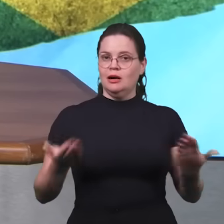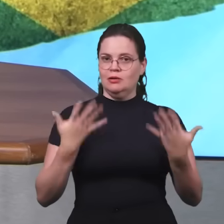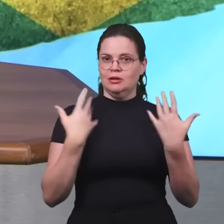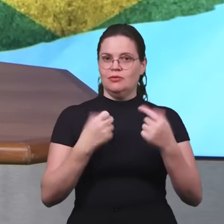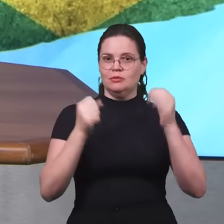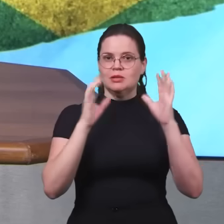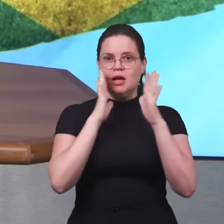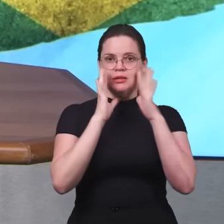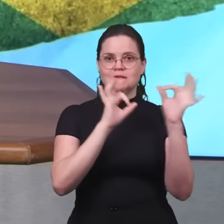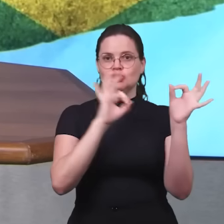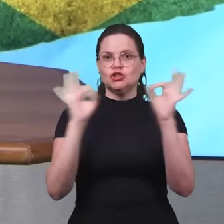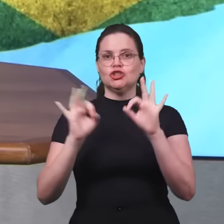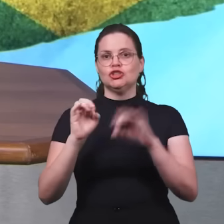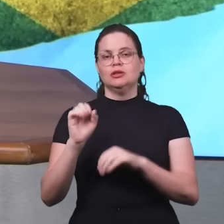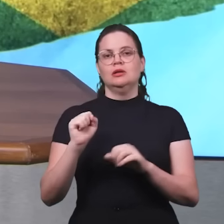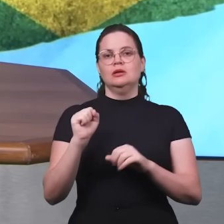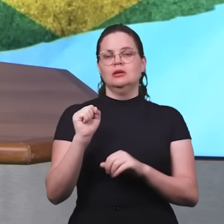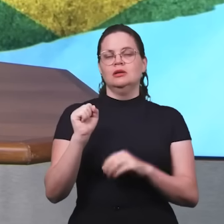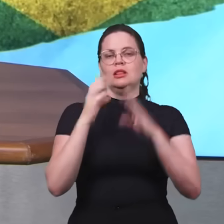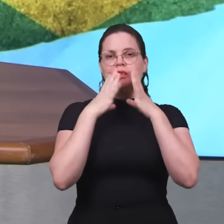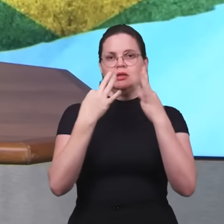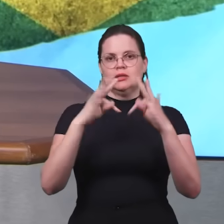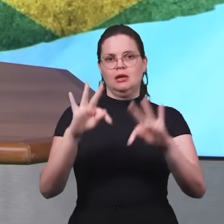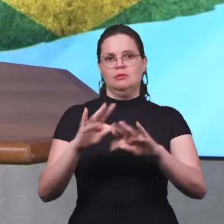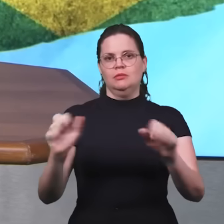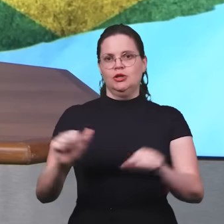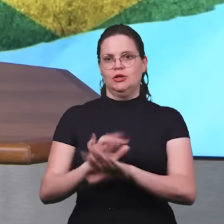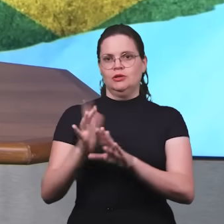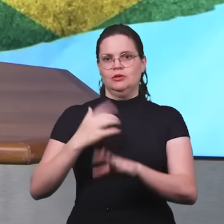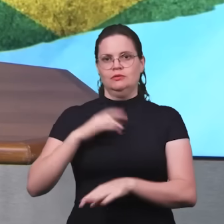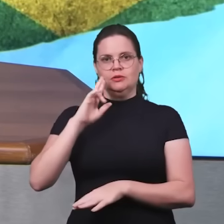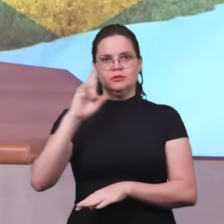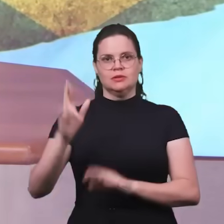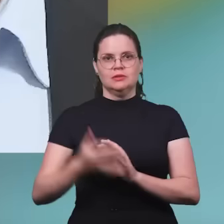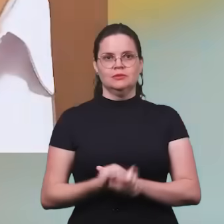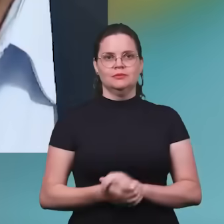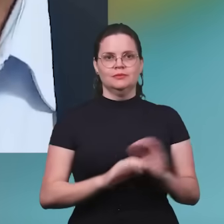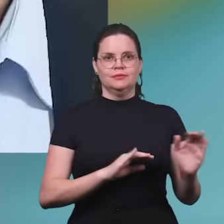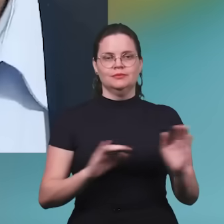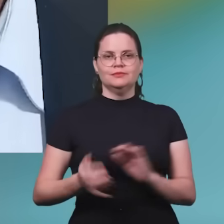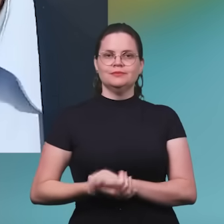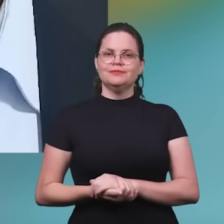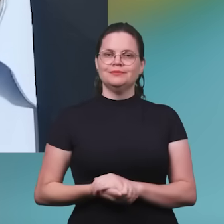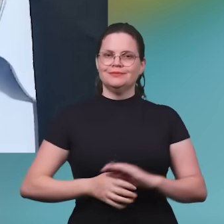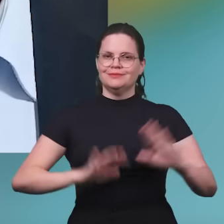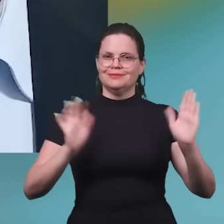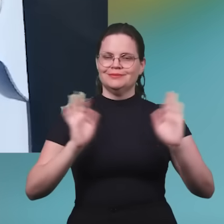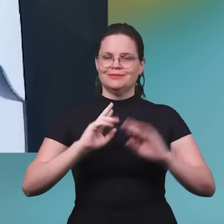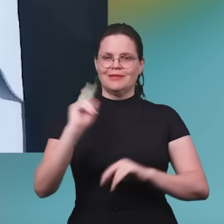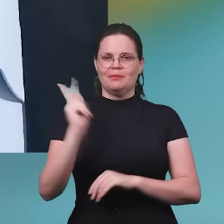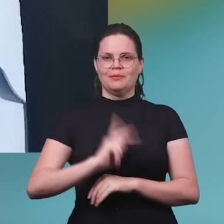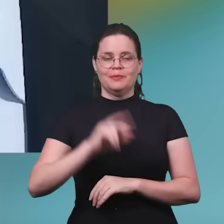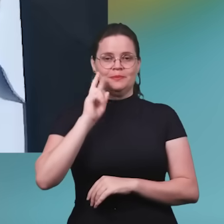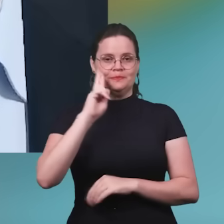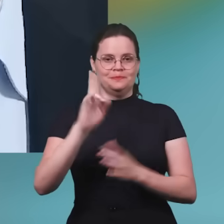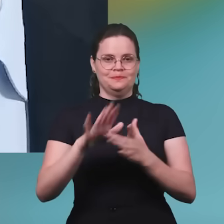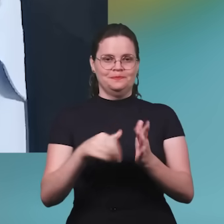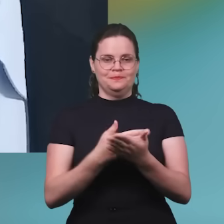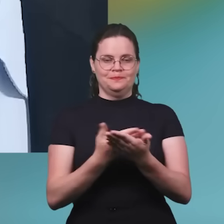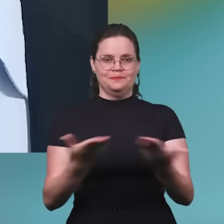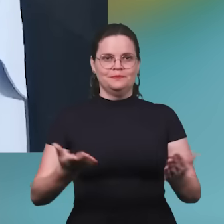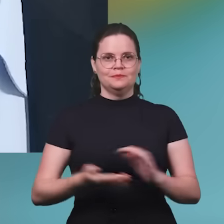vamos ouvir um testemunho para honra e glória do nosso Senhor. A paz do Senhor, queridos